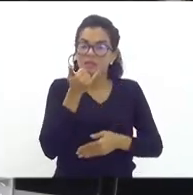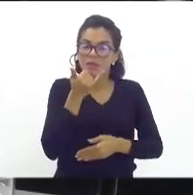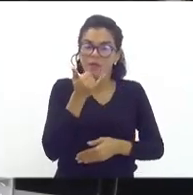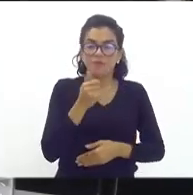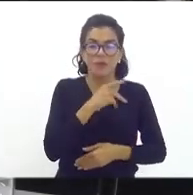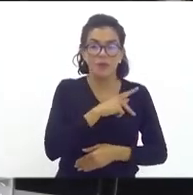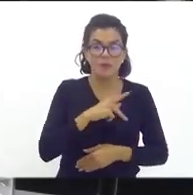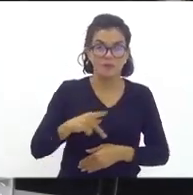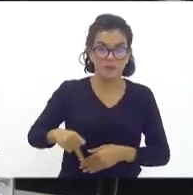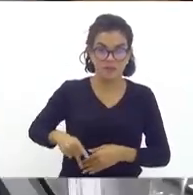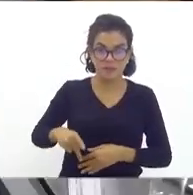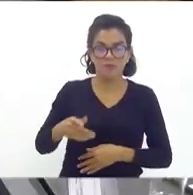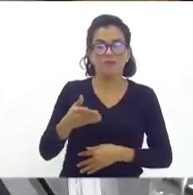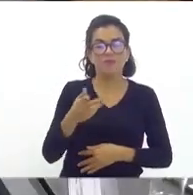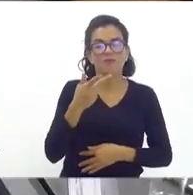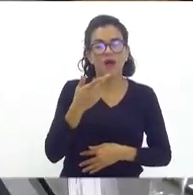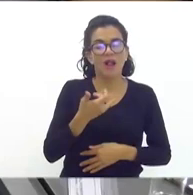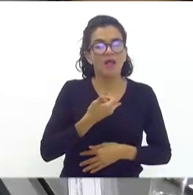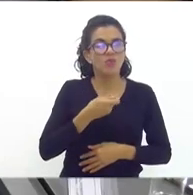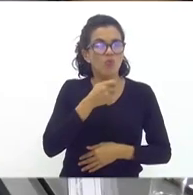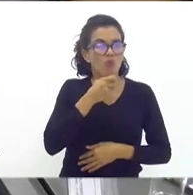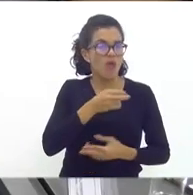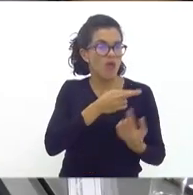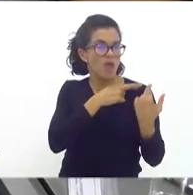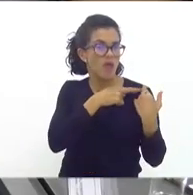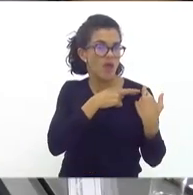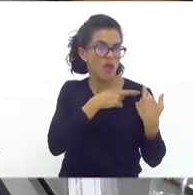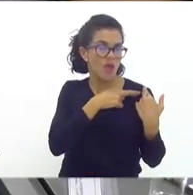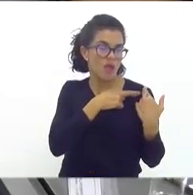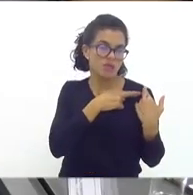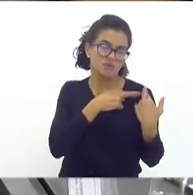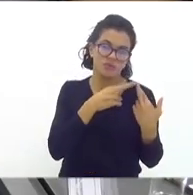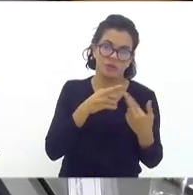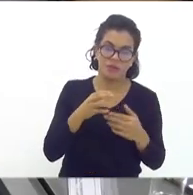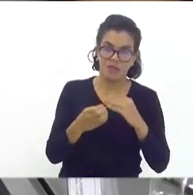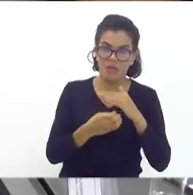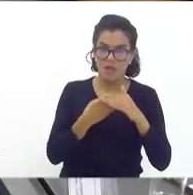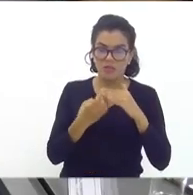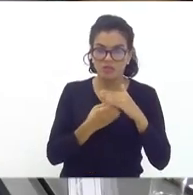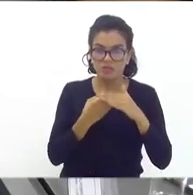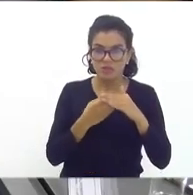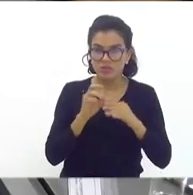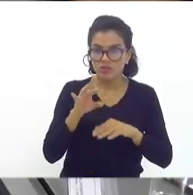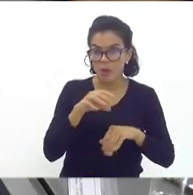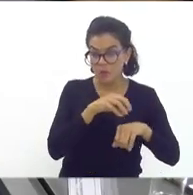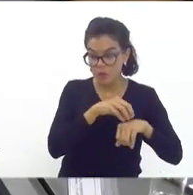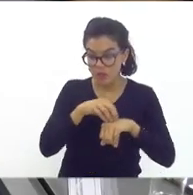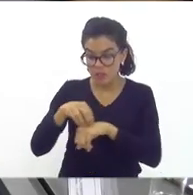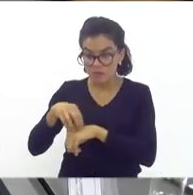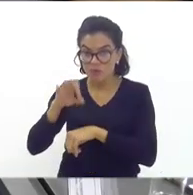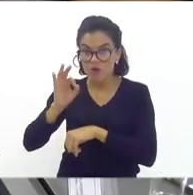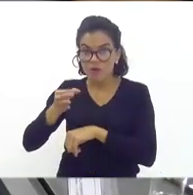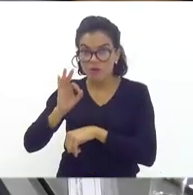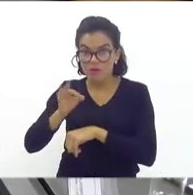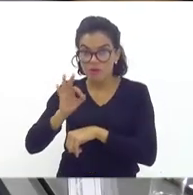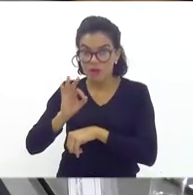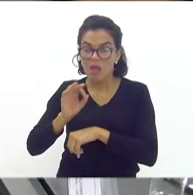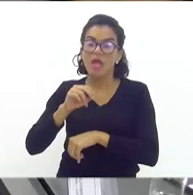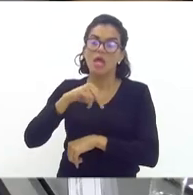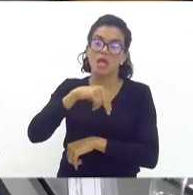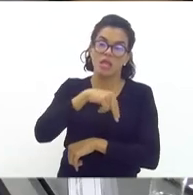quando vou silencia diz que não é competência da agência é justamente sobre o transporte propriamente dito que é com a NP